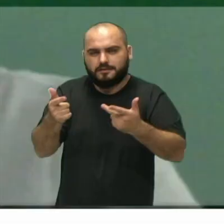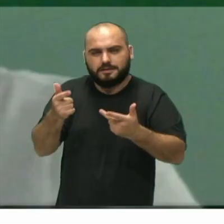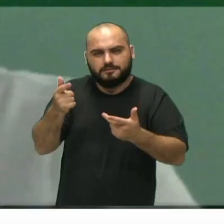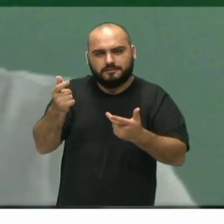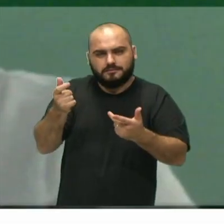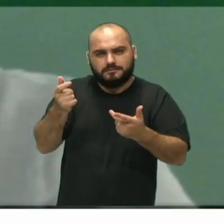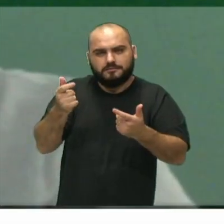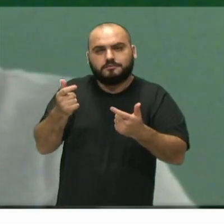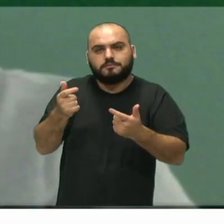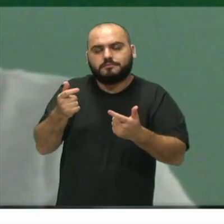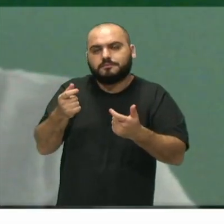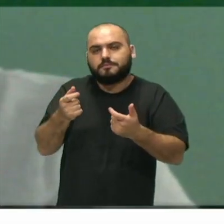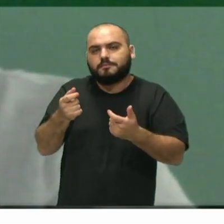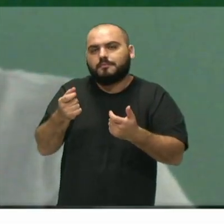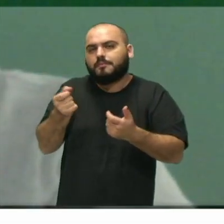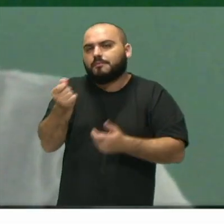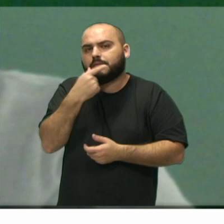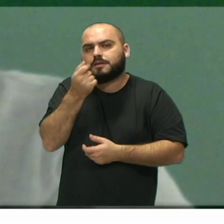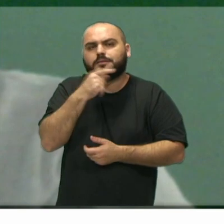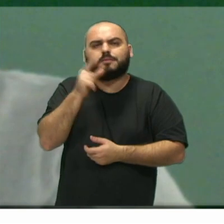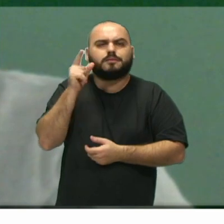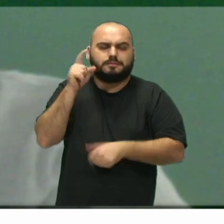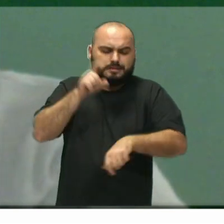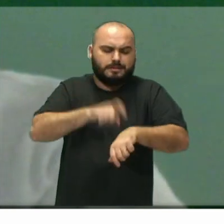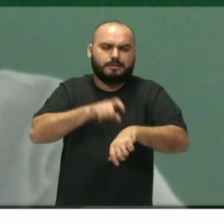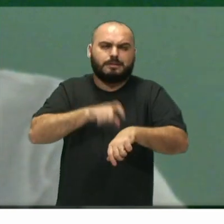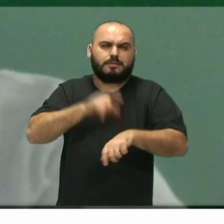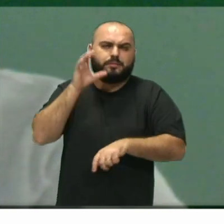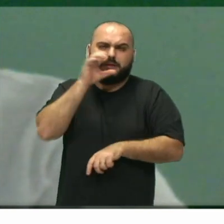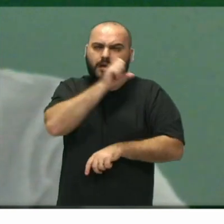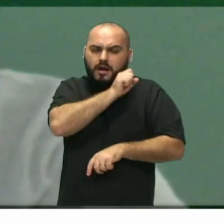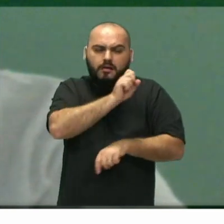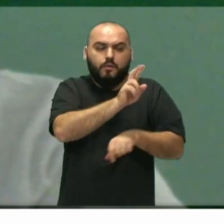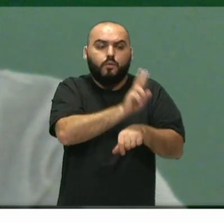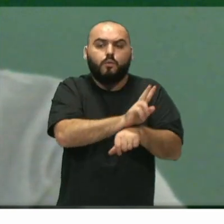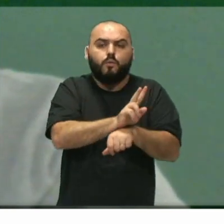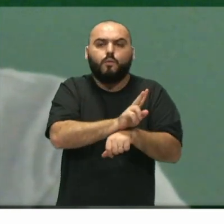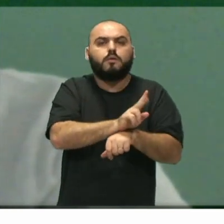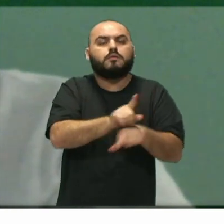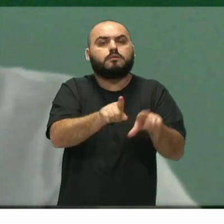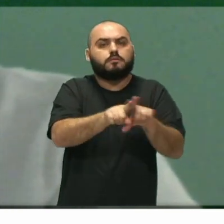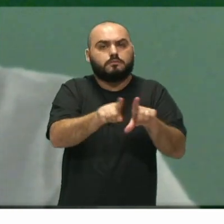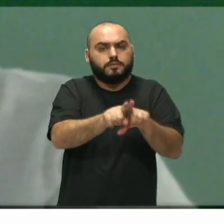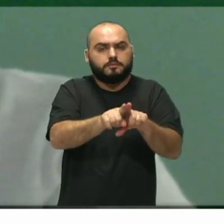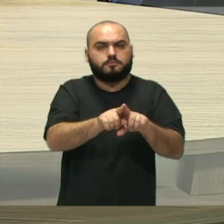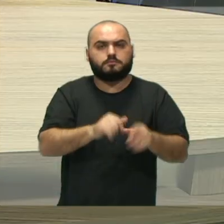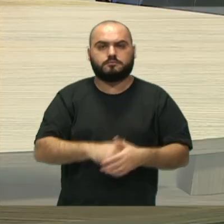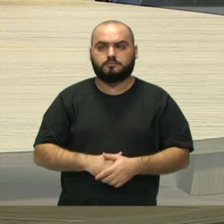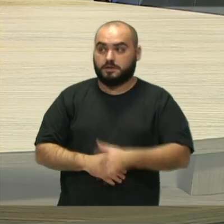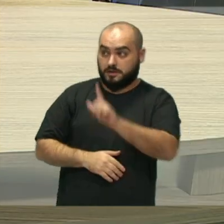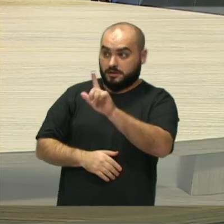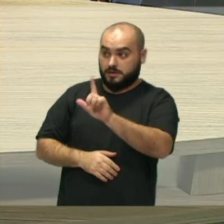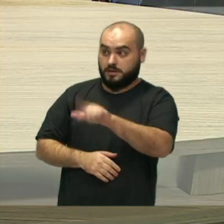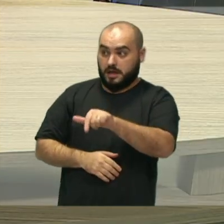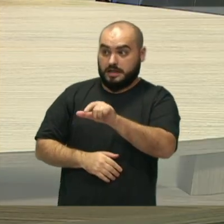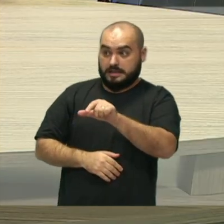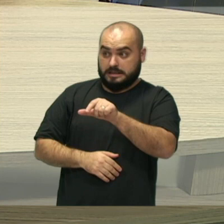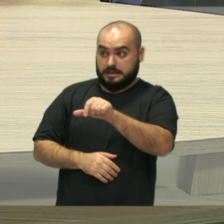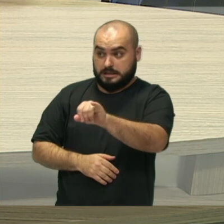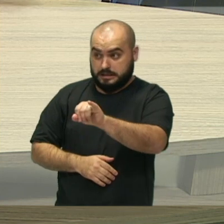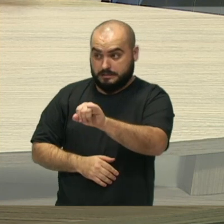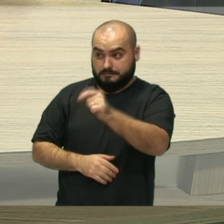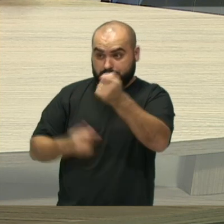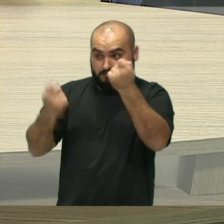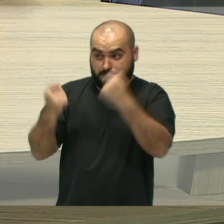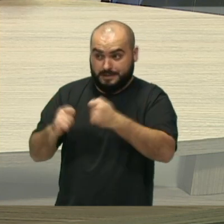são medicações que a gente vai usar por pouco tempo e de forma supervisionada. E só naqueles casos que são extremamente